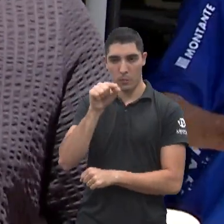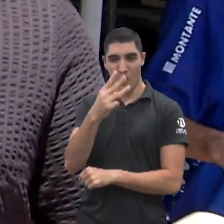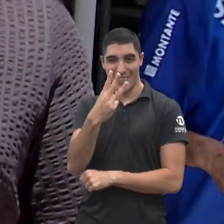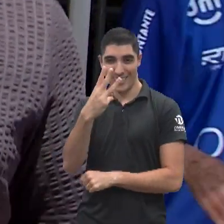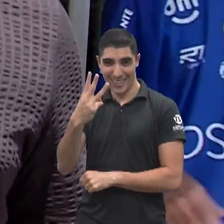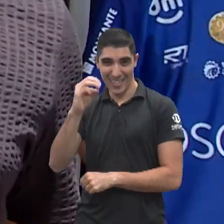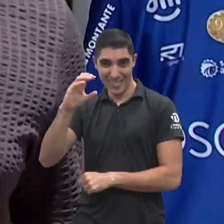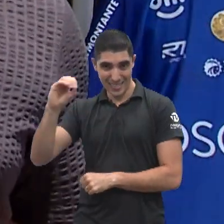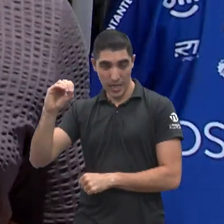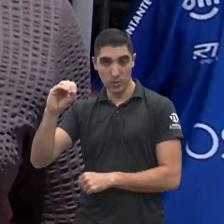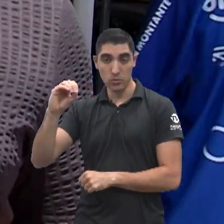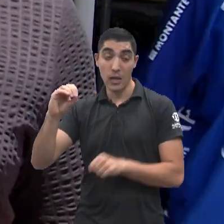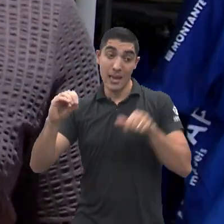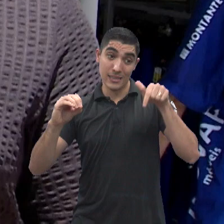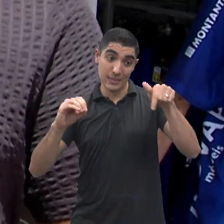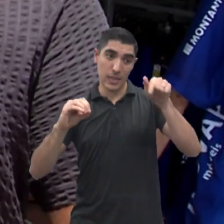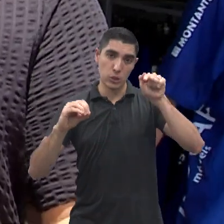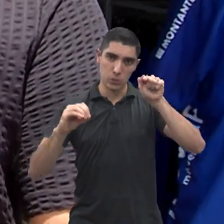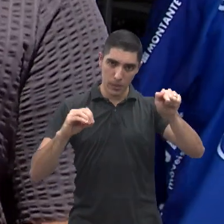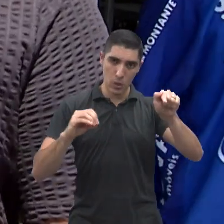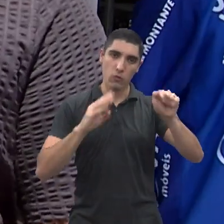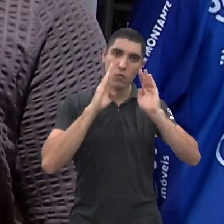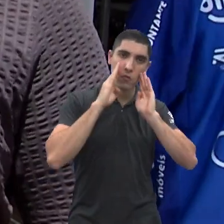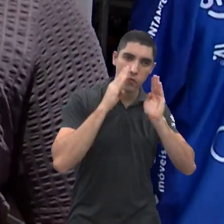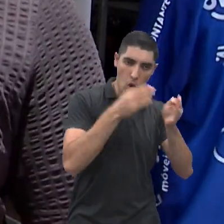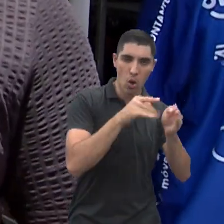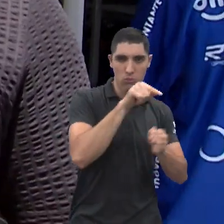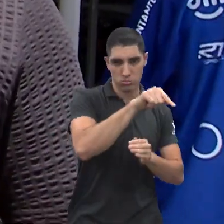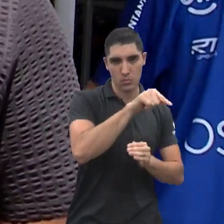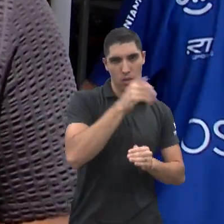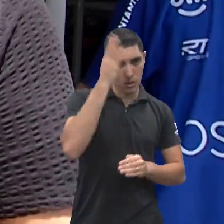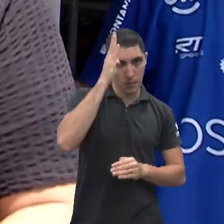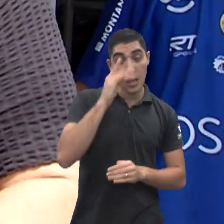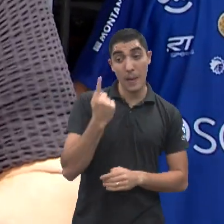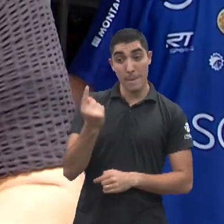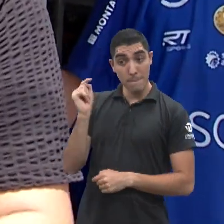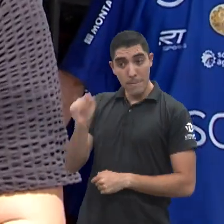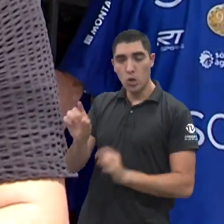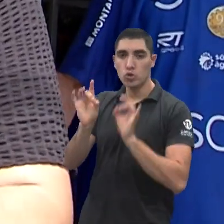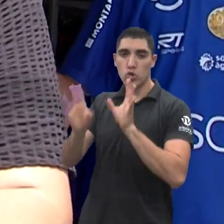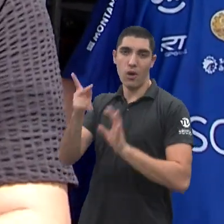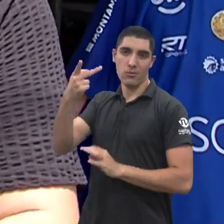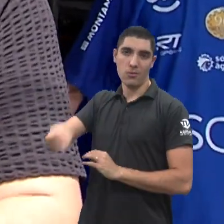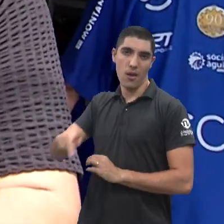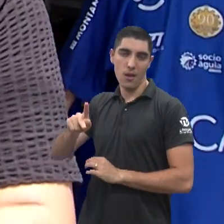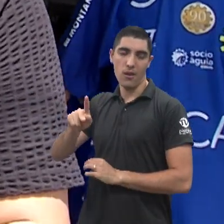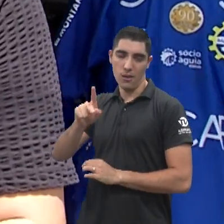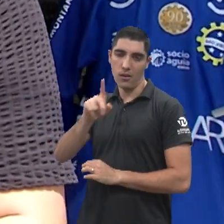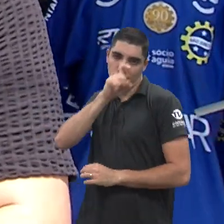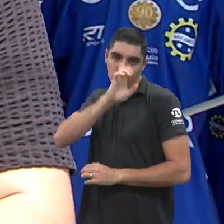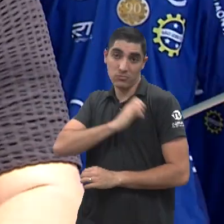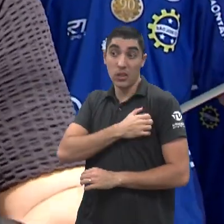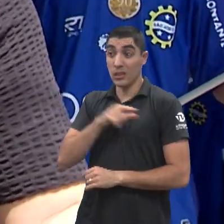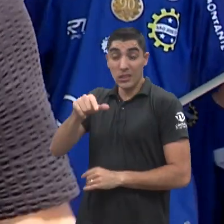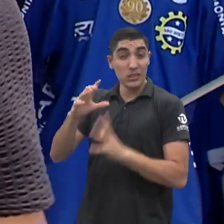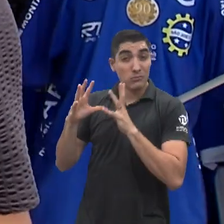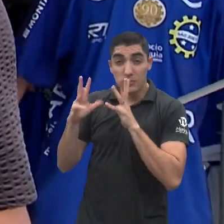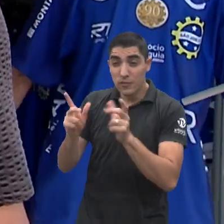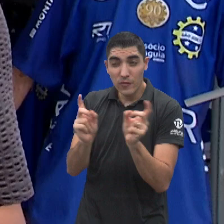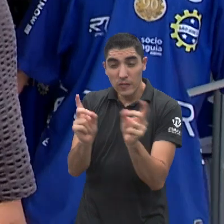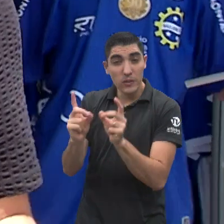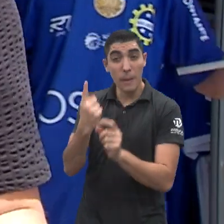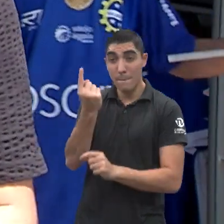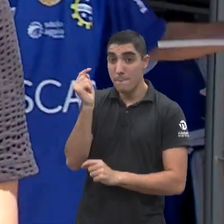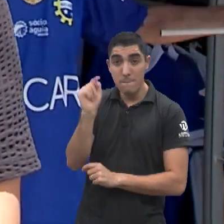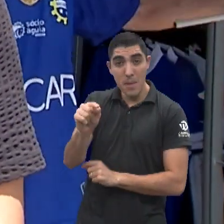total. 7.300 para a torcida do Taubaté e 1.000 ingressos para a torcida do São José. E todos os ingressos esgotados, Vieira. Tanto para o lado do